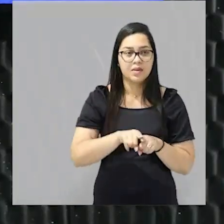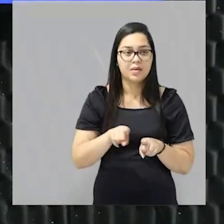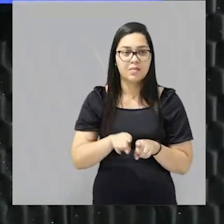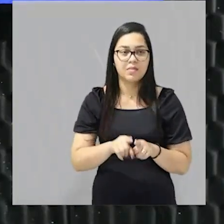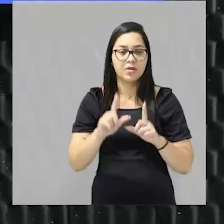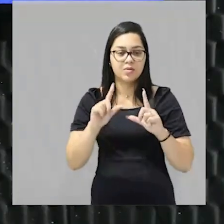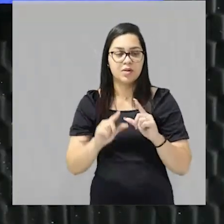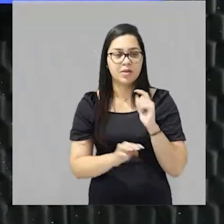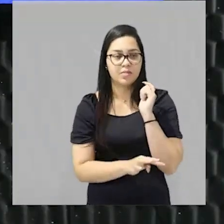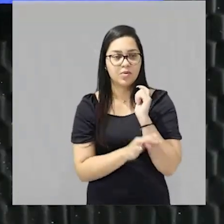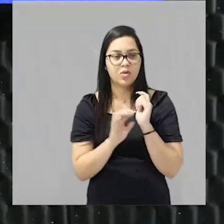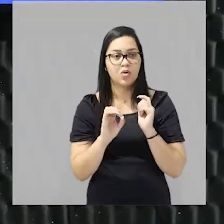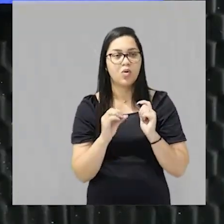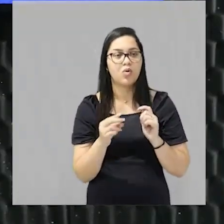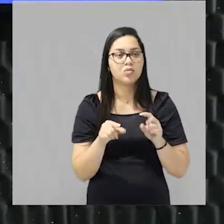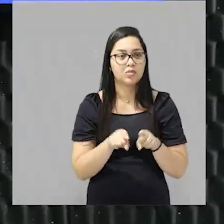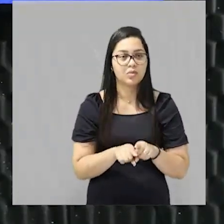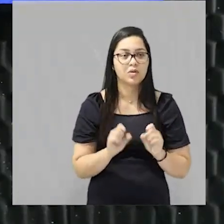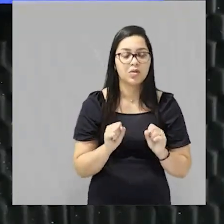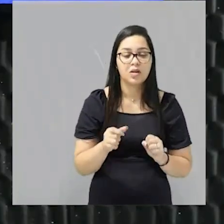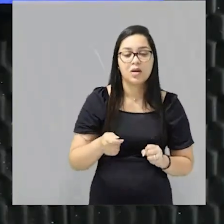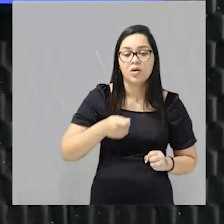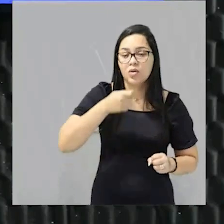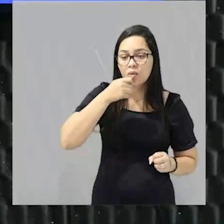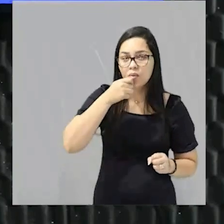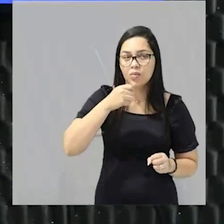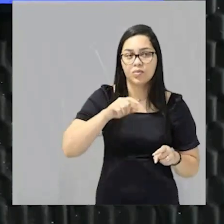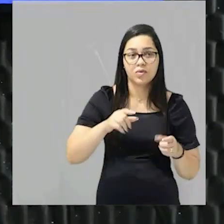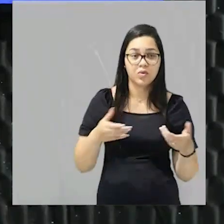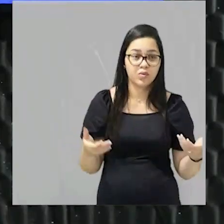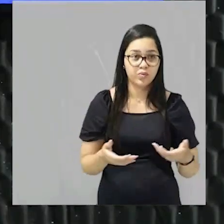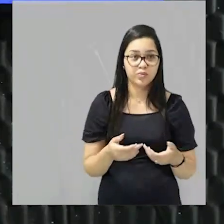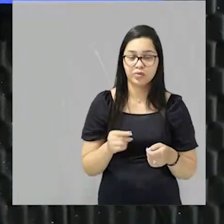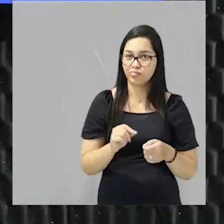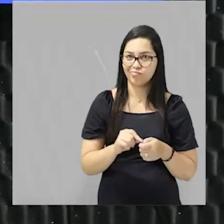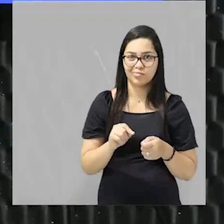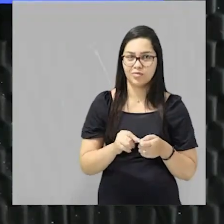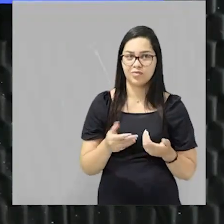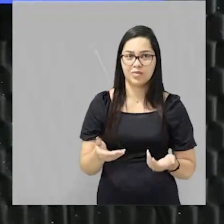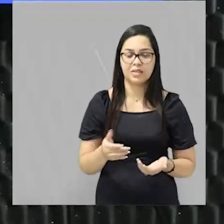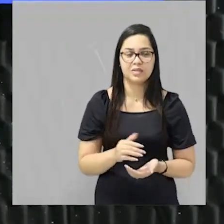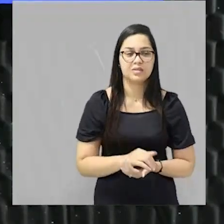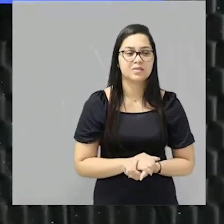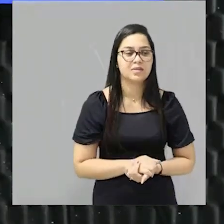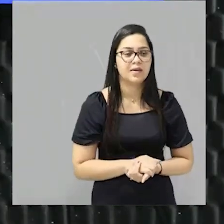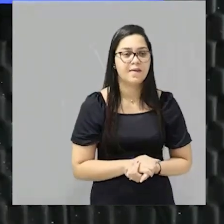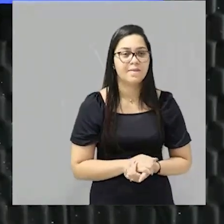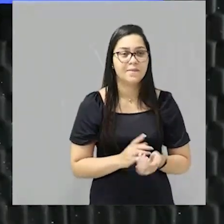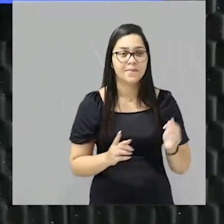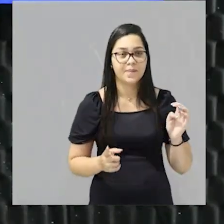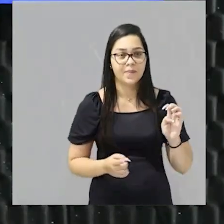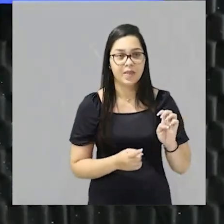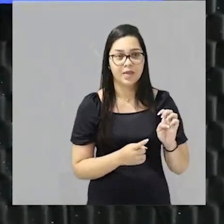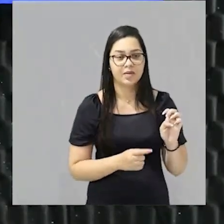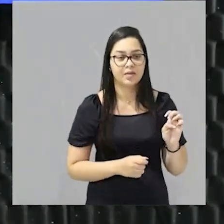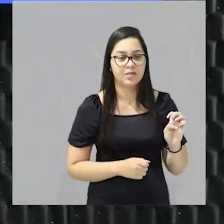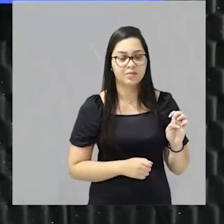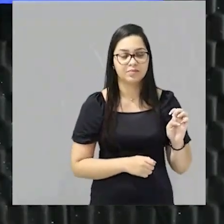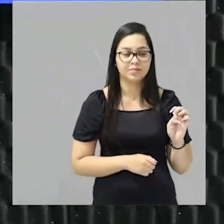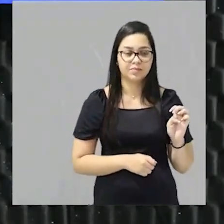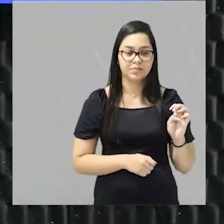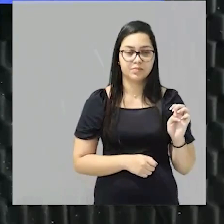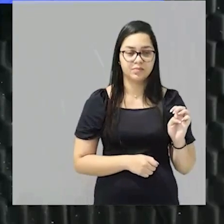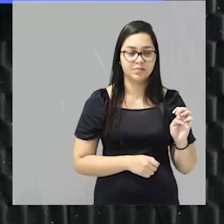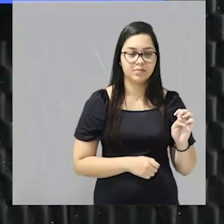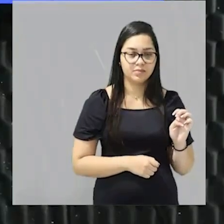jogava para o outro. Aí até esfriar. Ou muitas vezes a gente fazia isso, né? A gente soprava na xícara. Só que